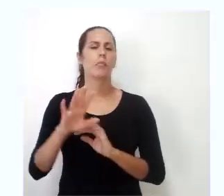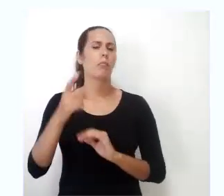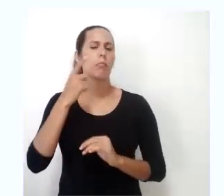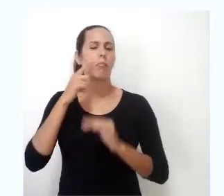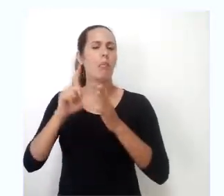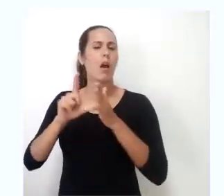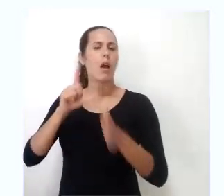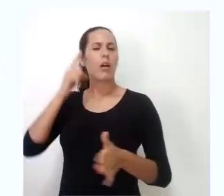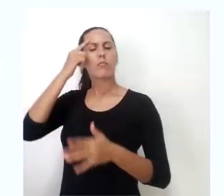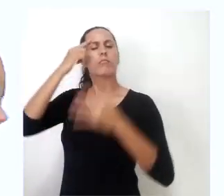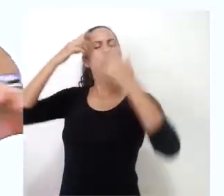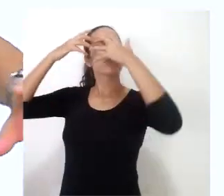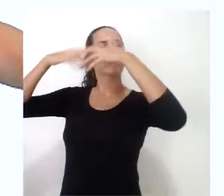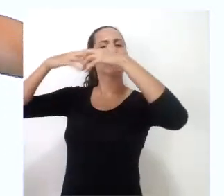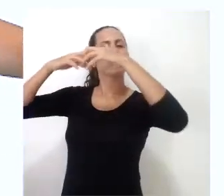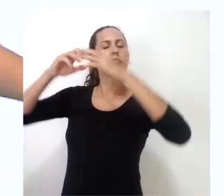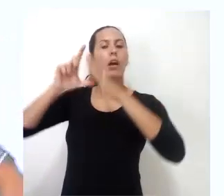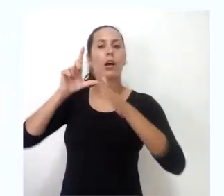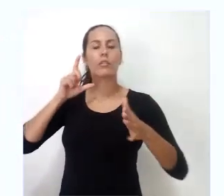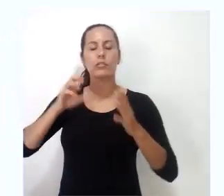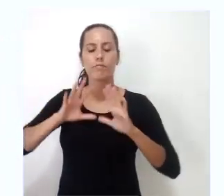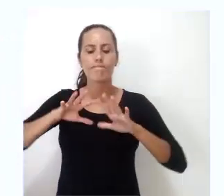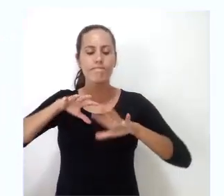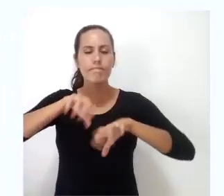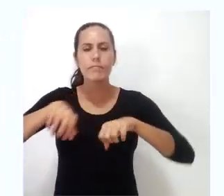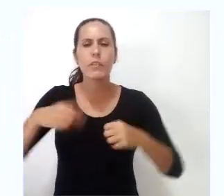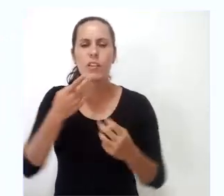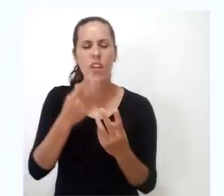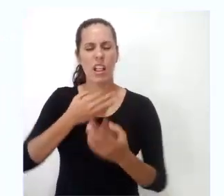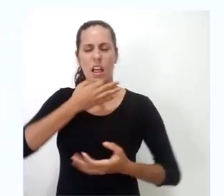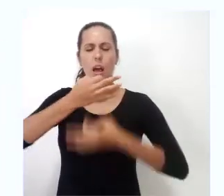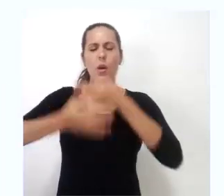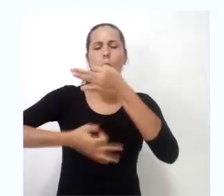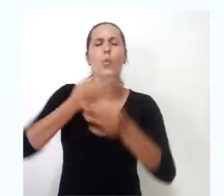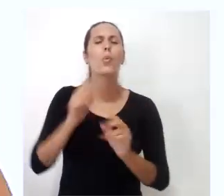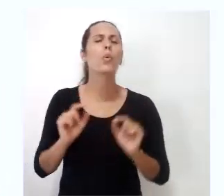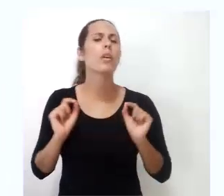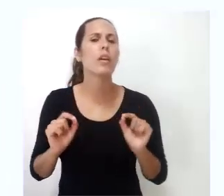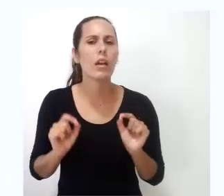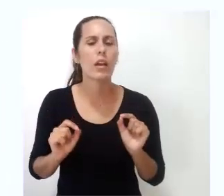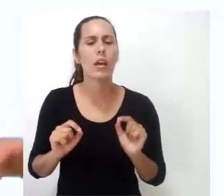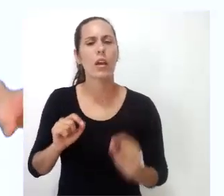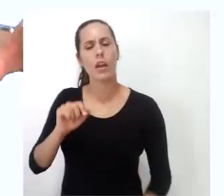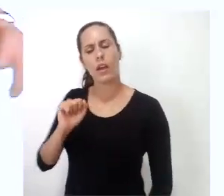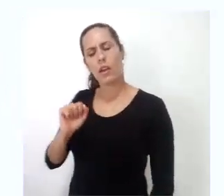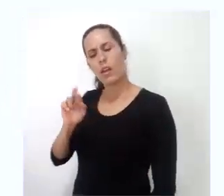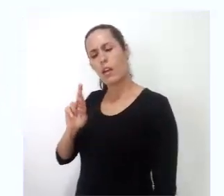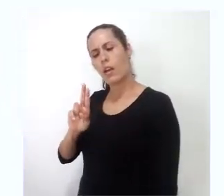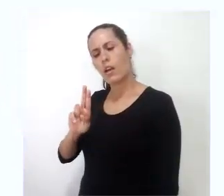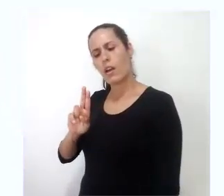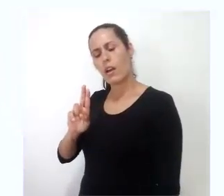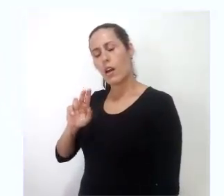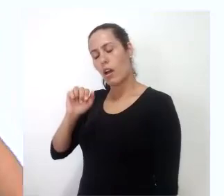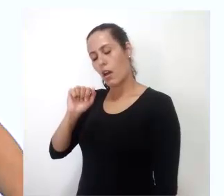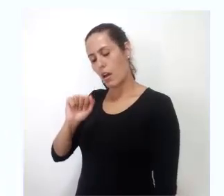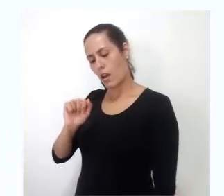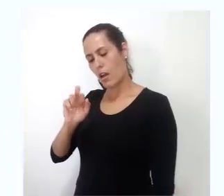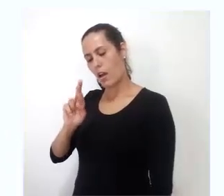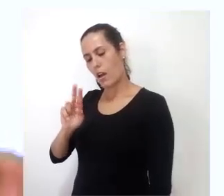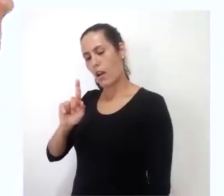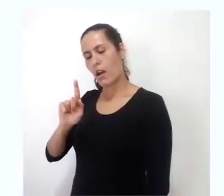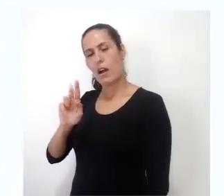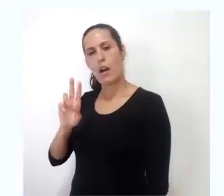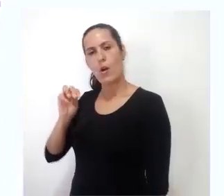pouco antes de navegarmos no assunto. O que é argumentar? O que é a persuasão?